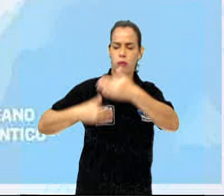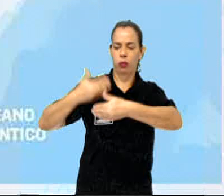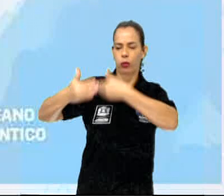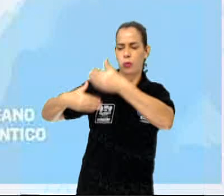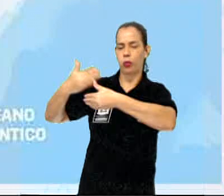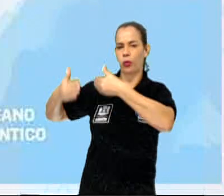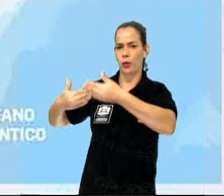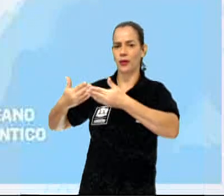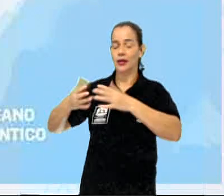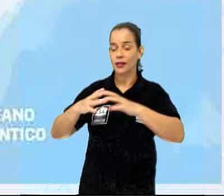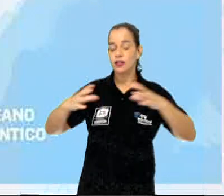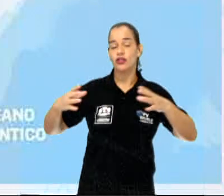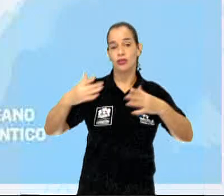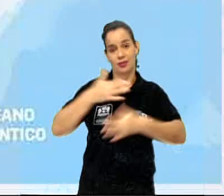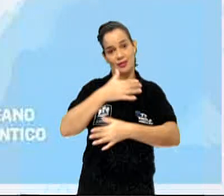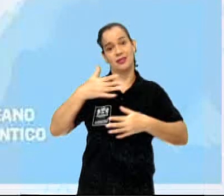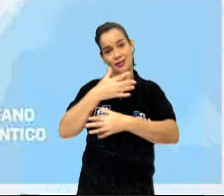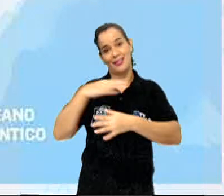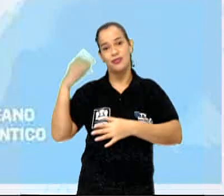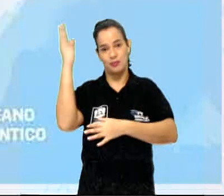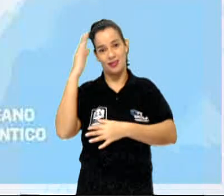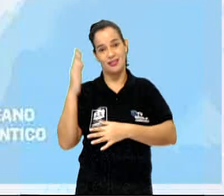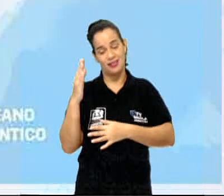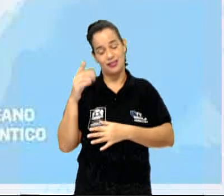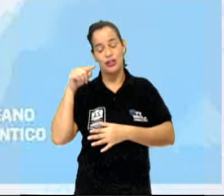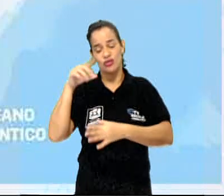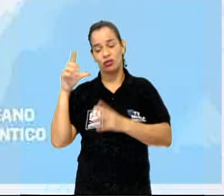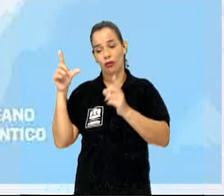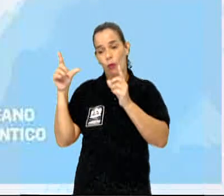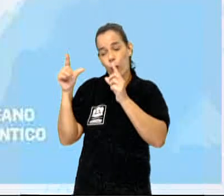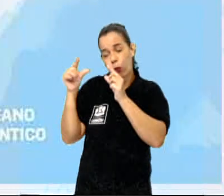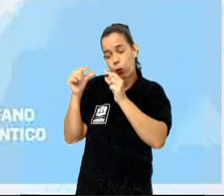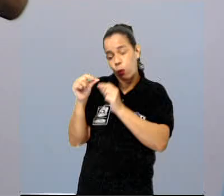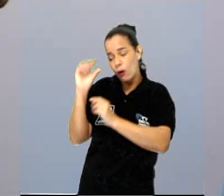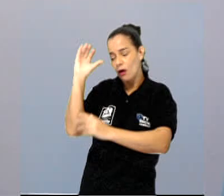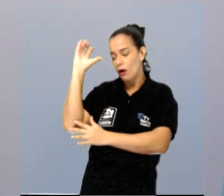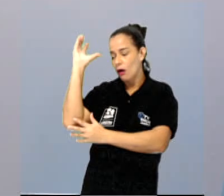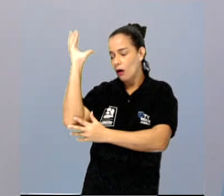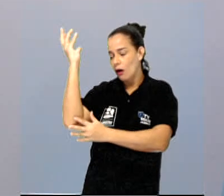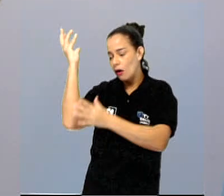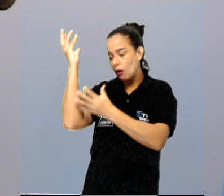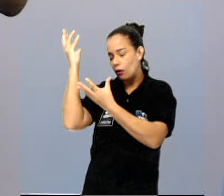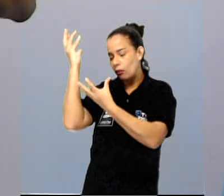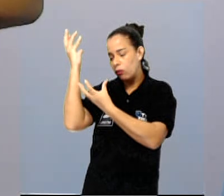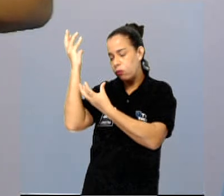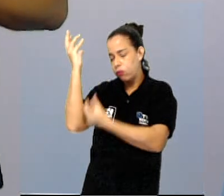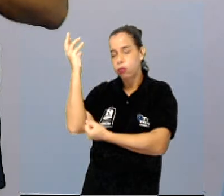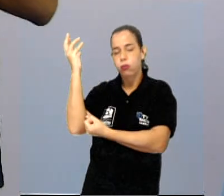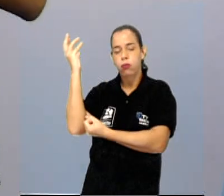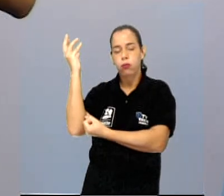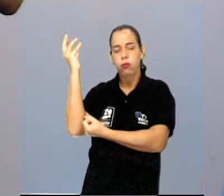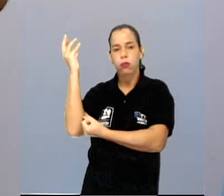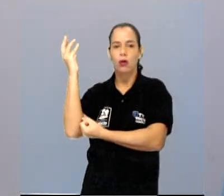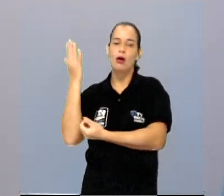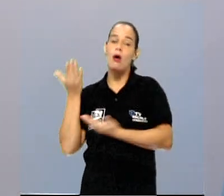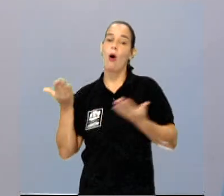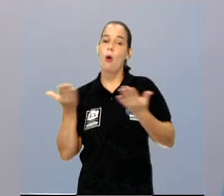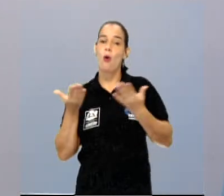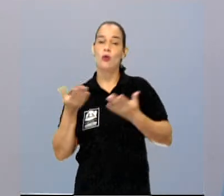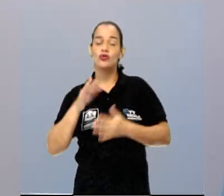grandes cidades brasileiras. Tudo isso reduziu a nossa Mata Atlântica a hoje o que está sendo estimado aí em torno